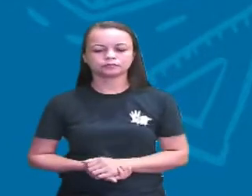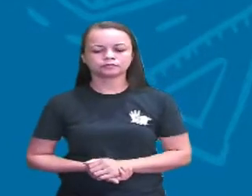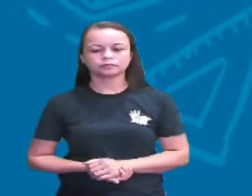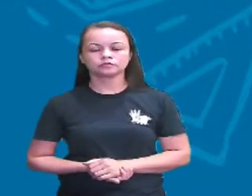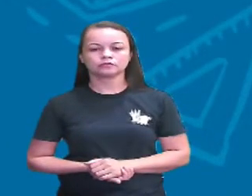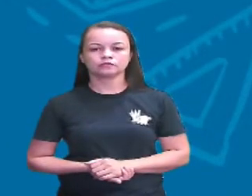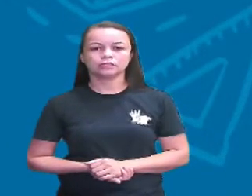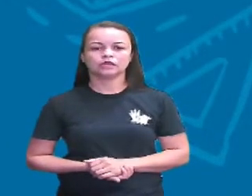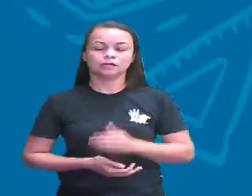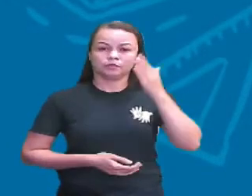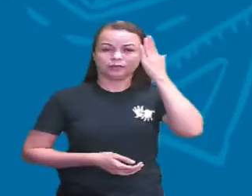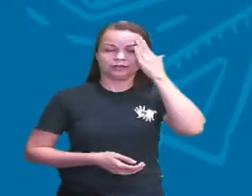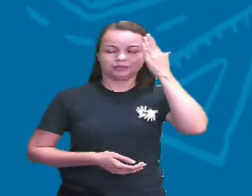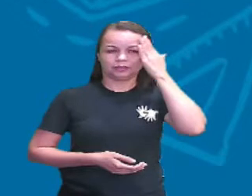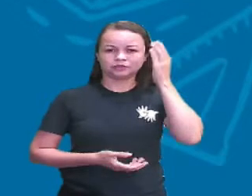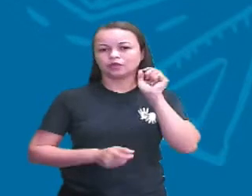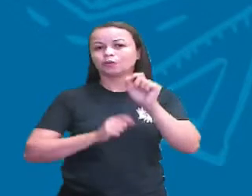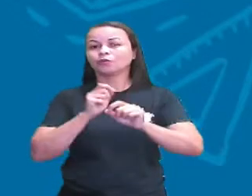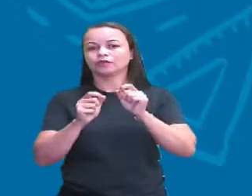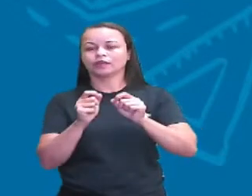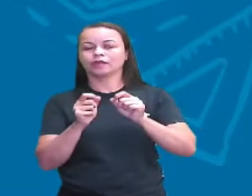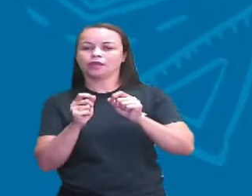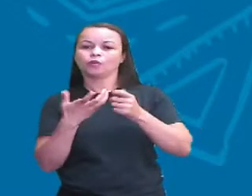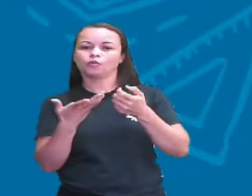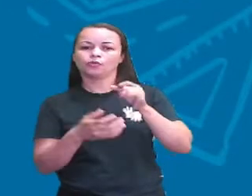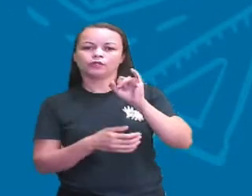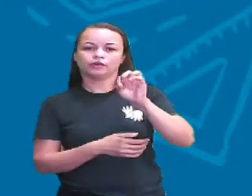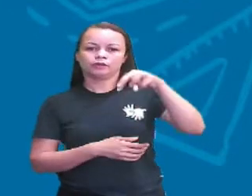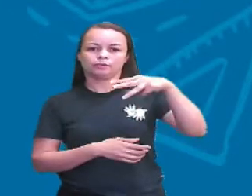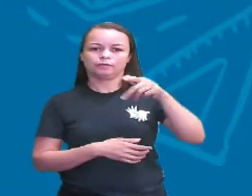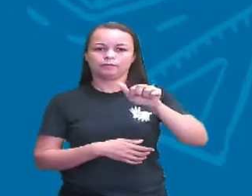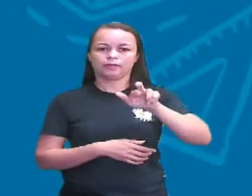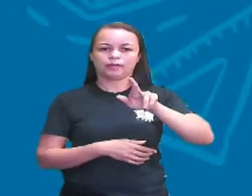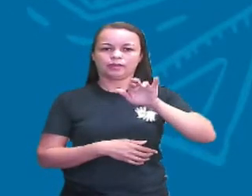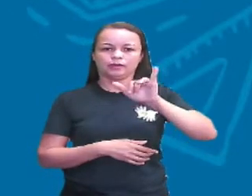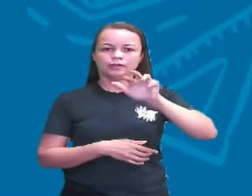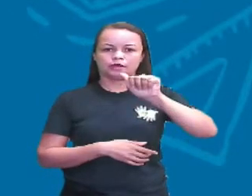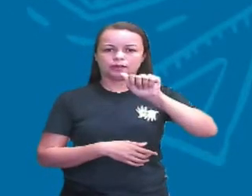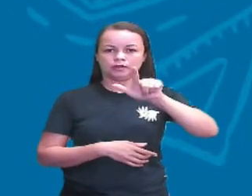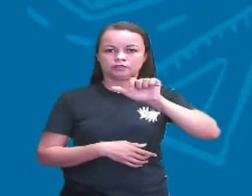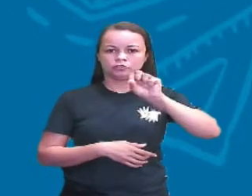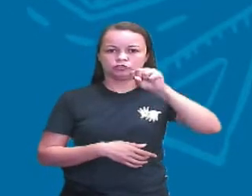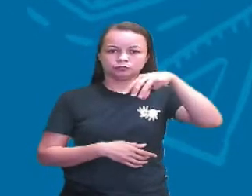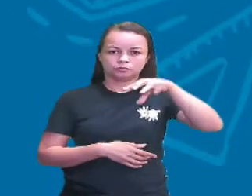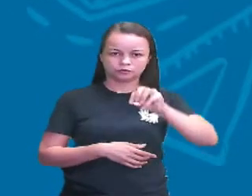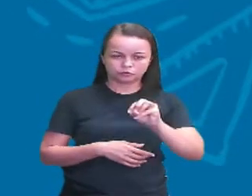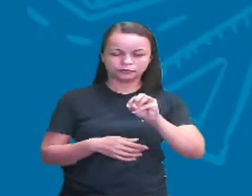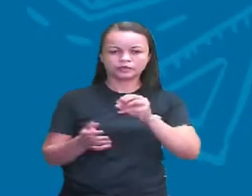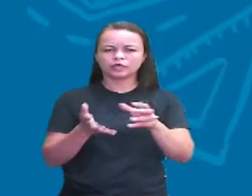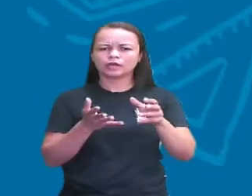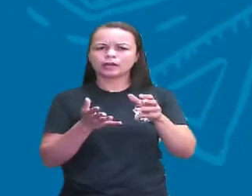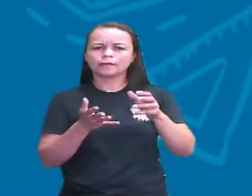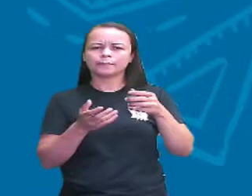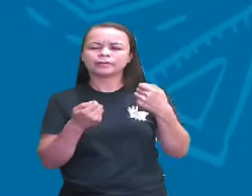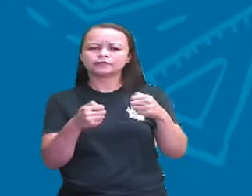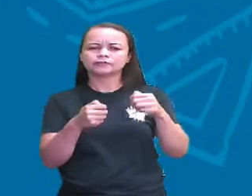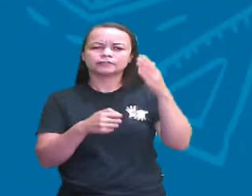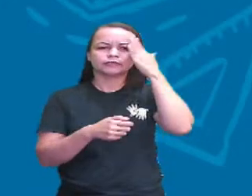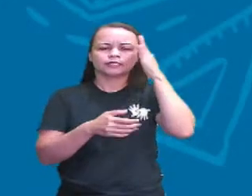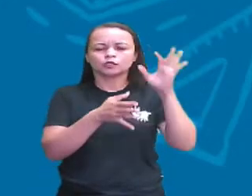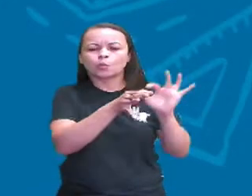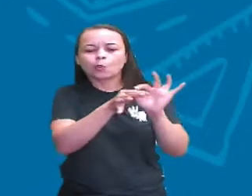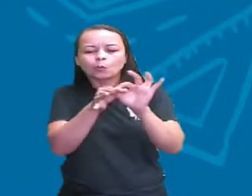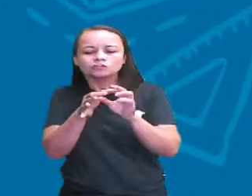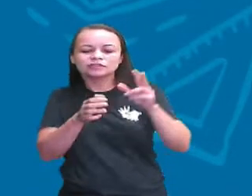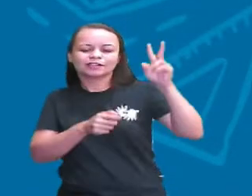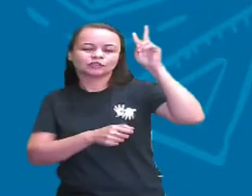Para poder entender o que foi o imperialismo, a gente tem que entender qual é o seu contexto histórico. O que isso quer dizer? A gente tem que